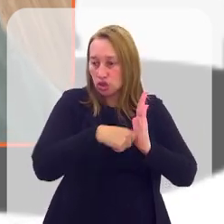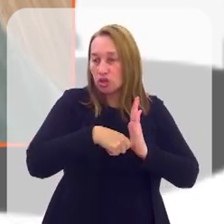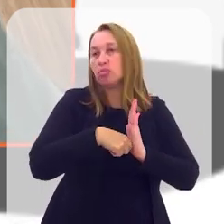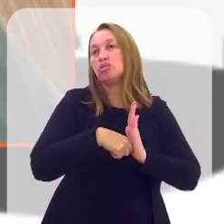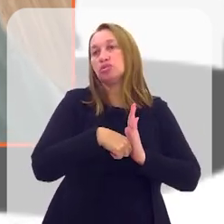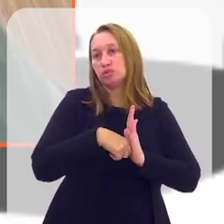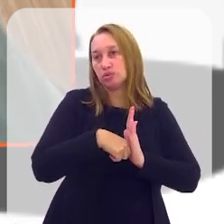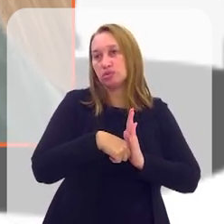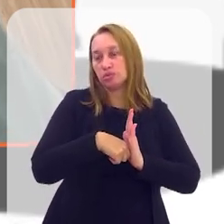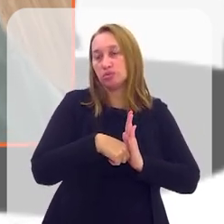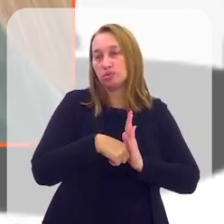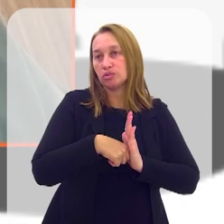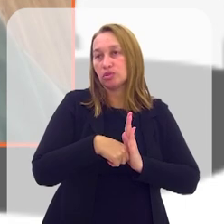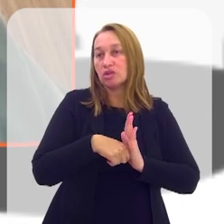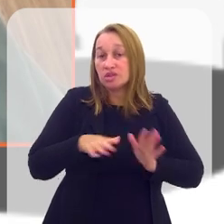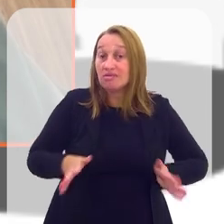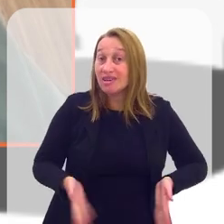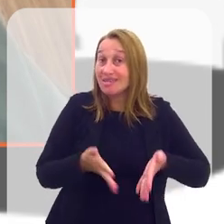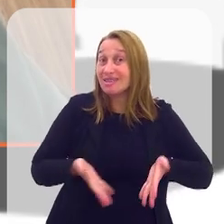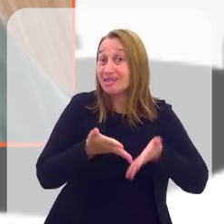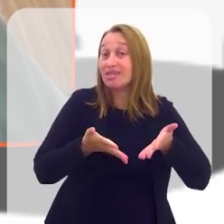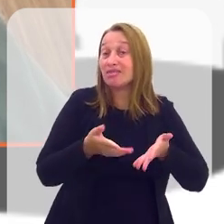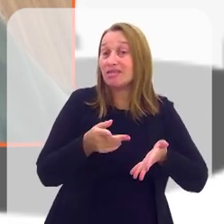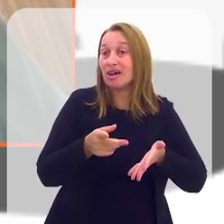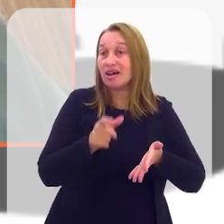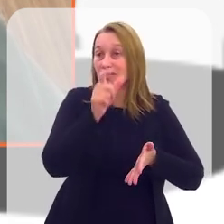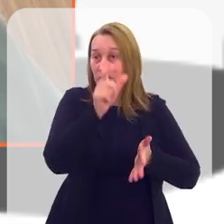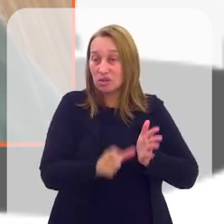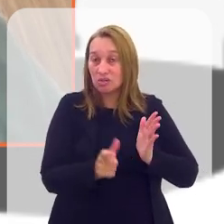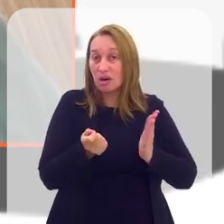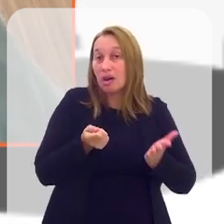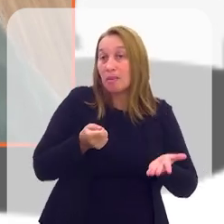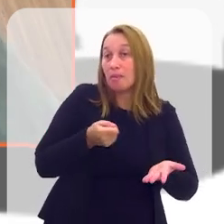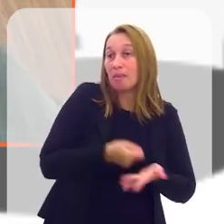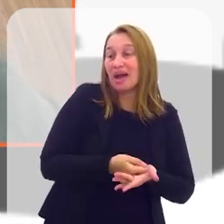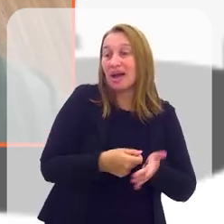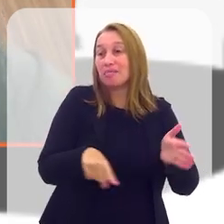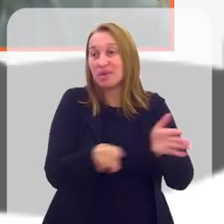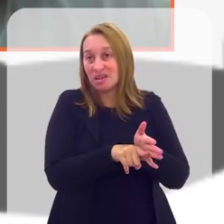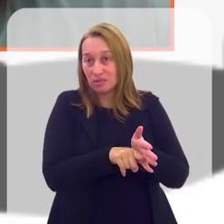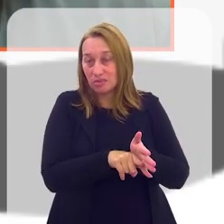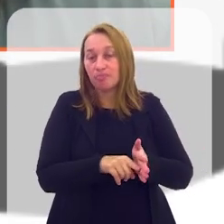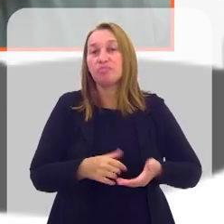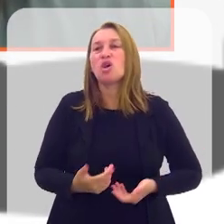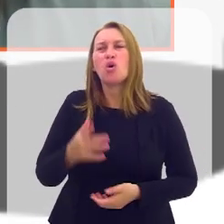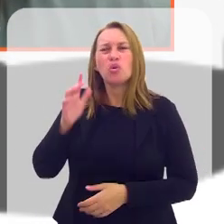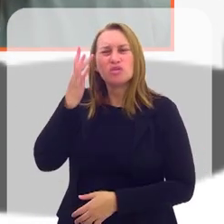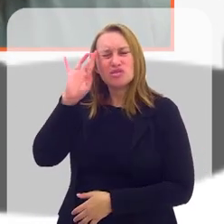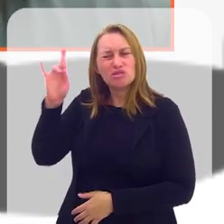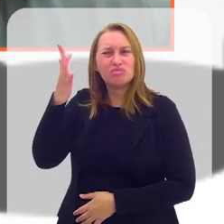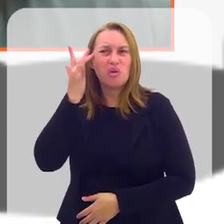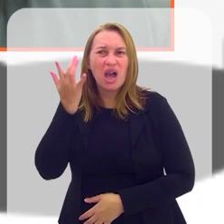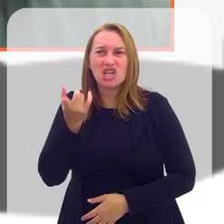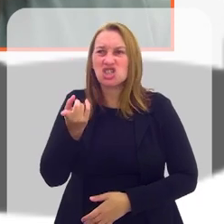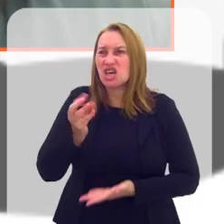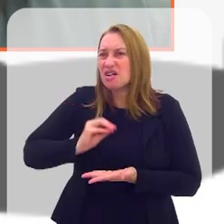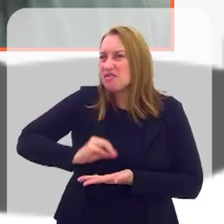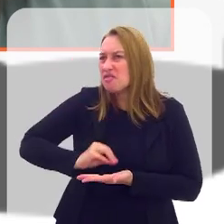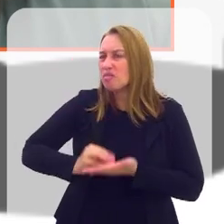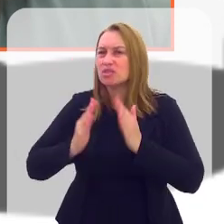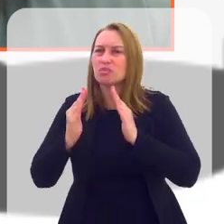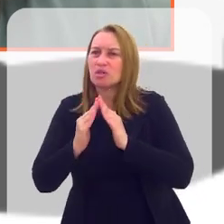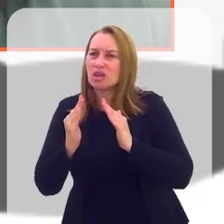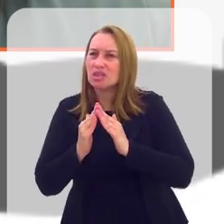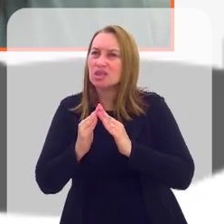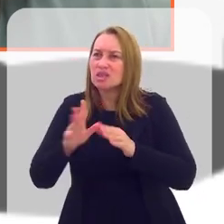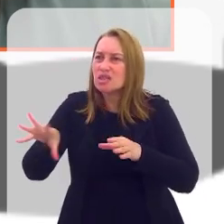ocupação ali, fazendo com que a pessoa pague menos ao erário. O senhor não acha que o